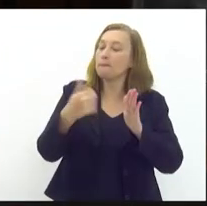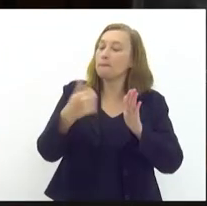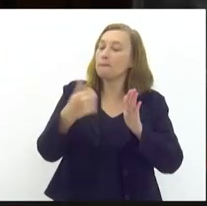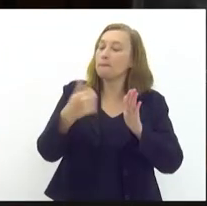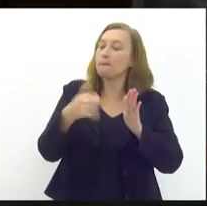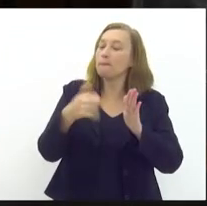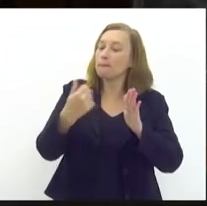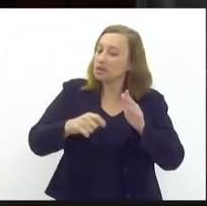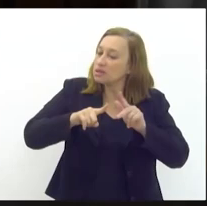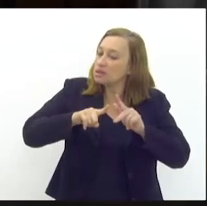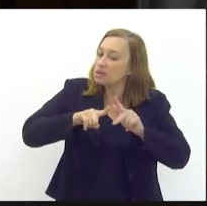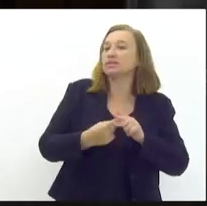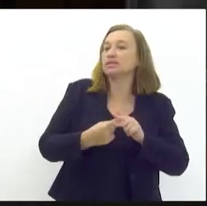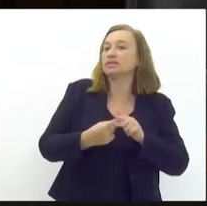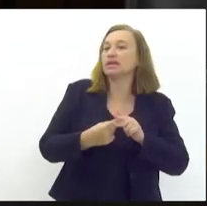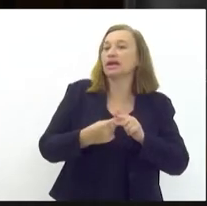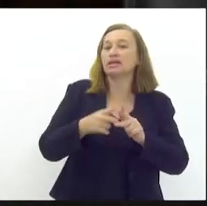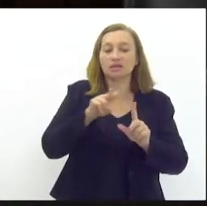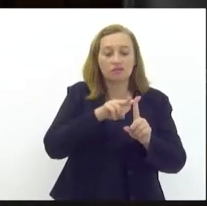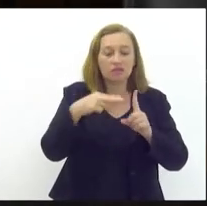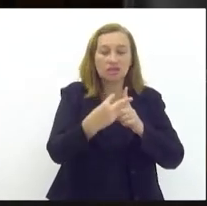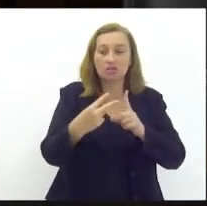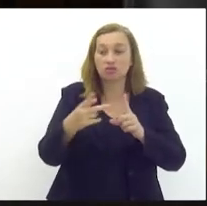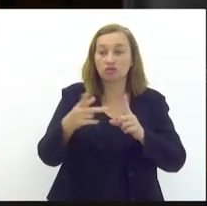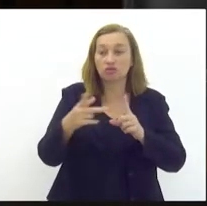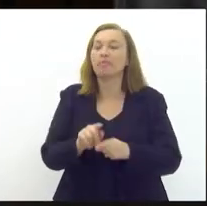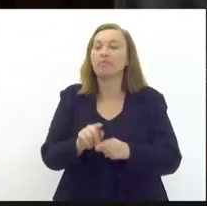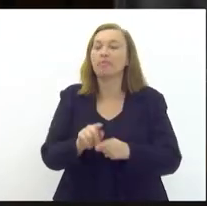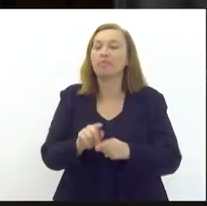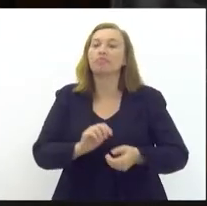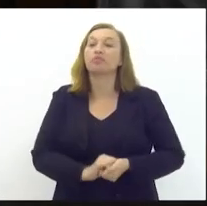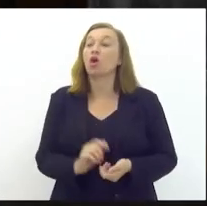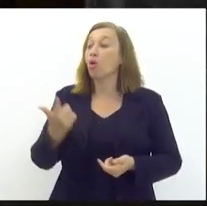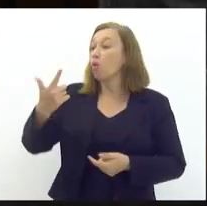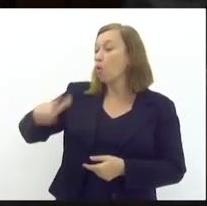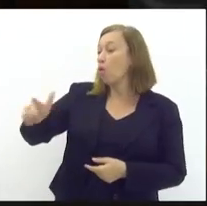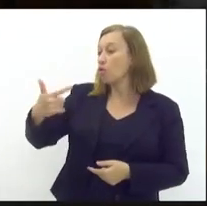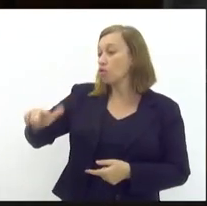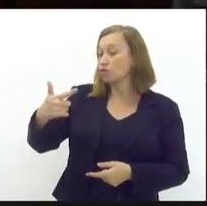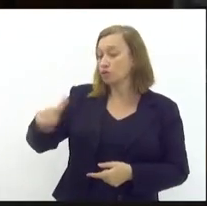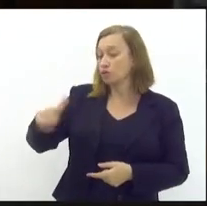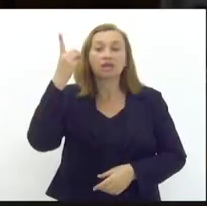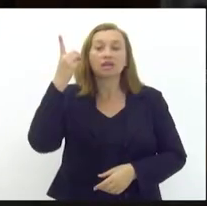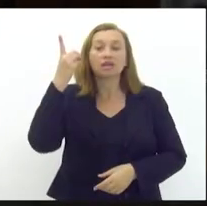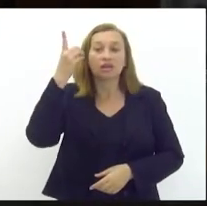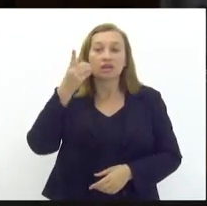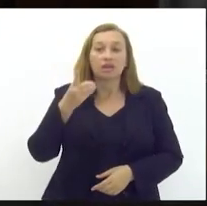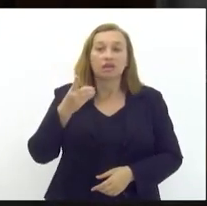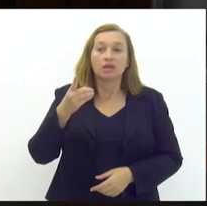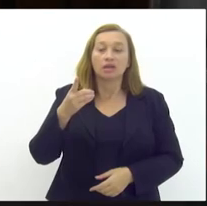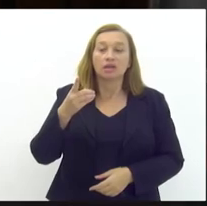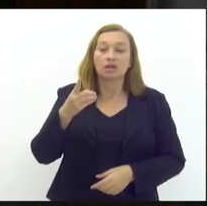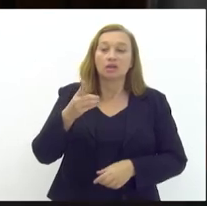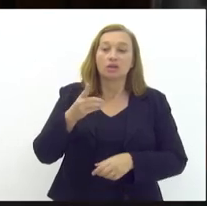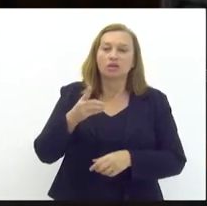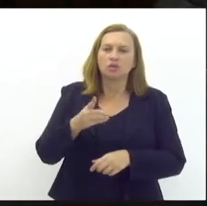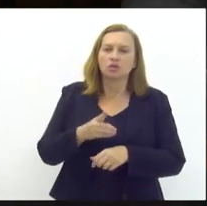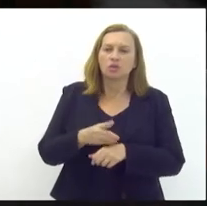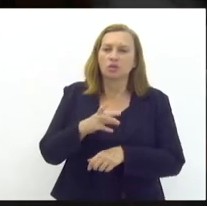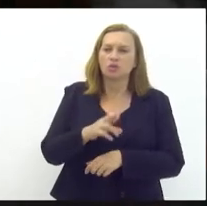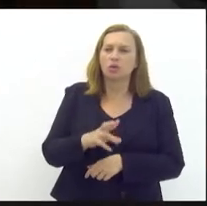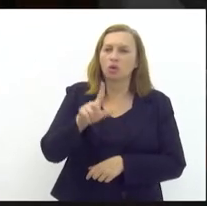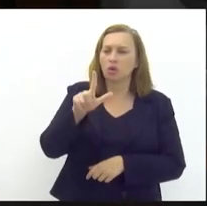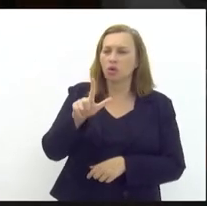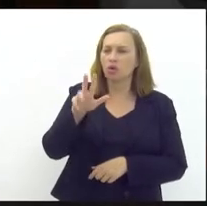olhar esse lado também agora para dar o prosseguimento eu vou chamar o Dr Luiz Gustavo França da